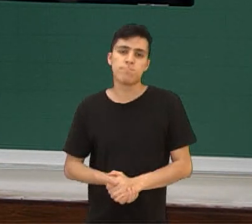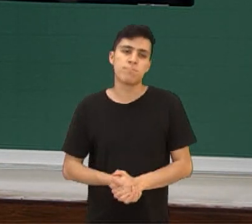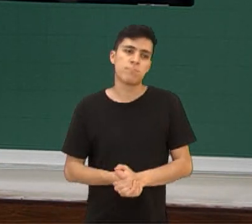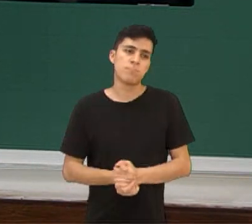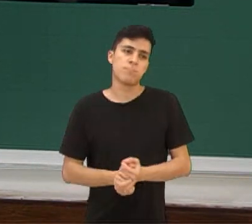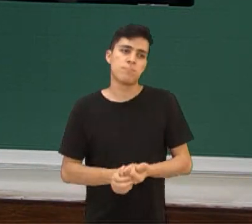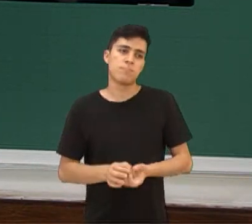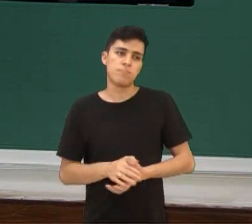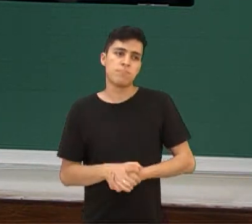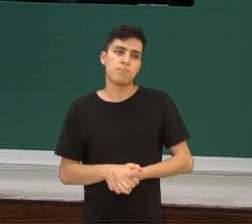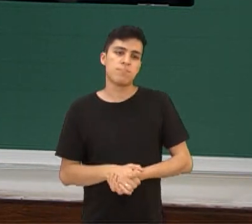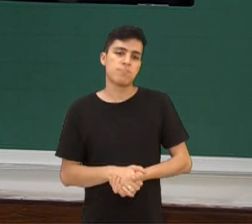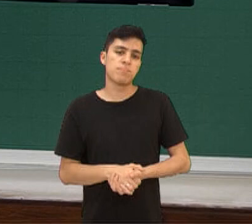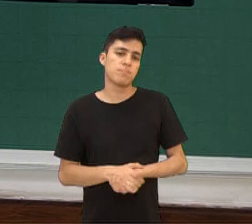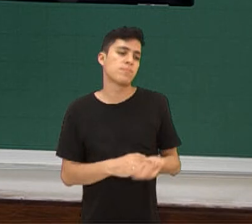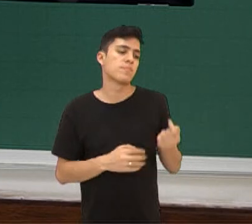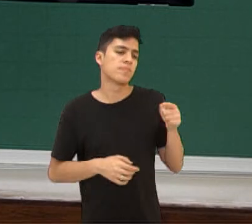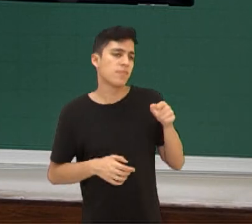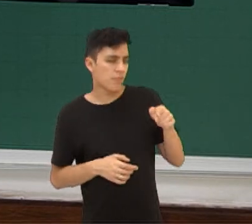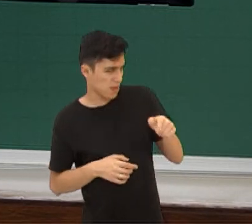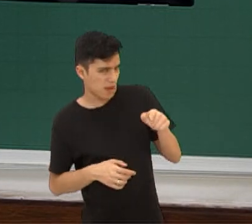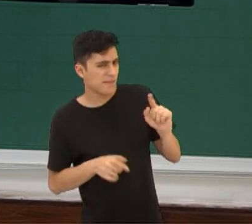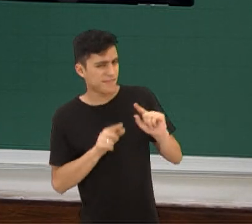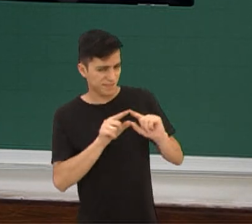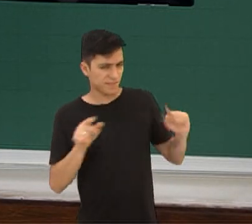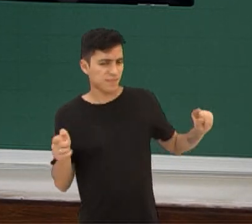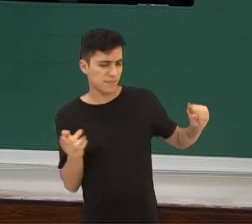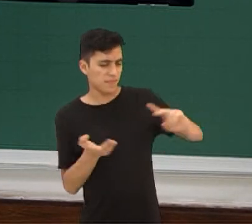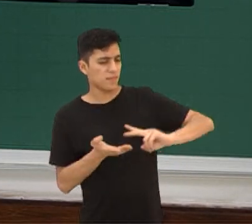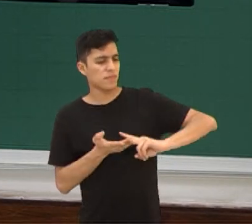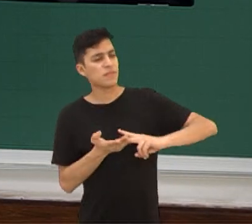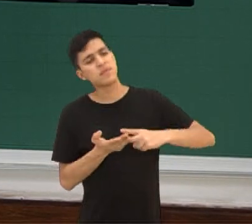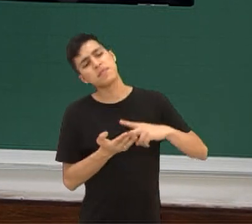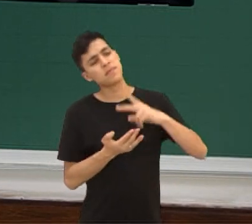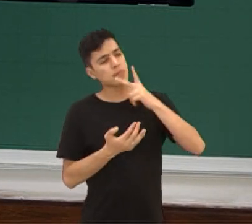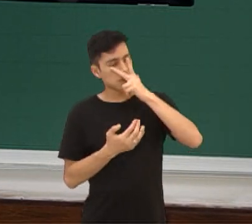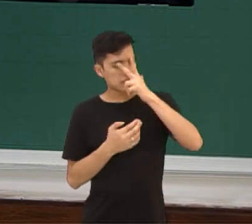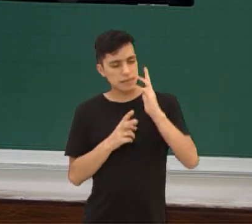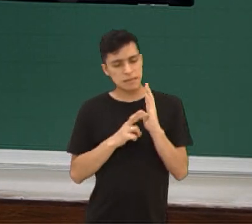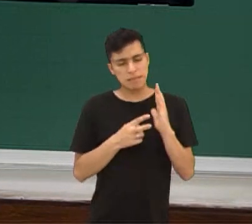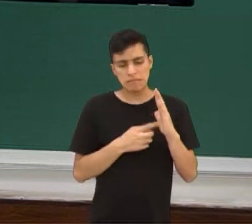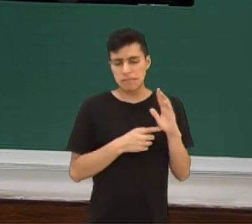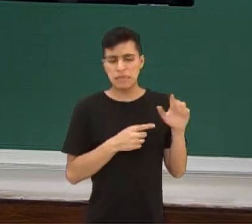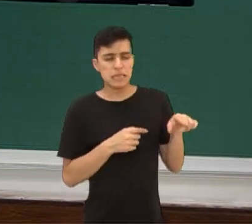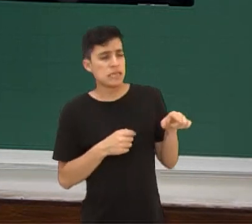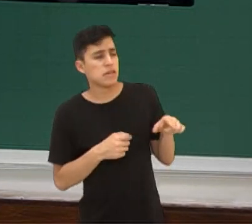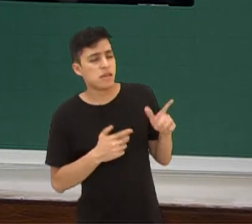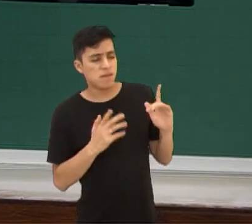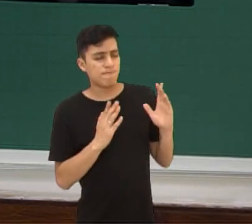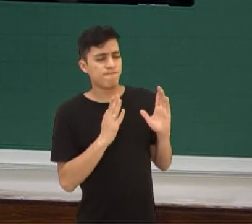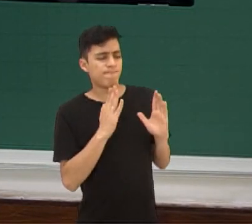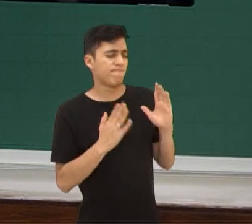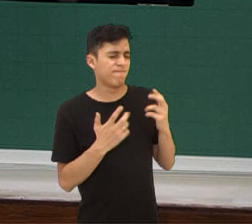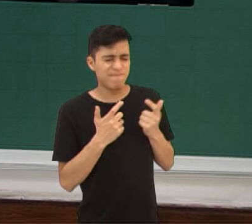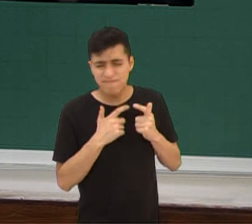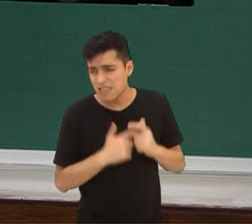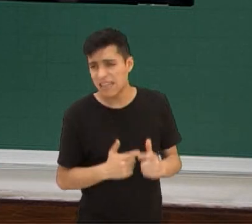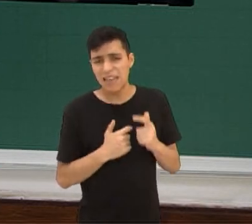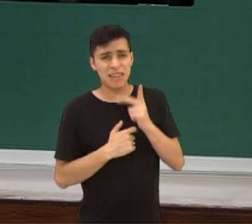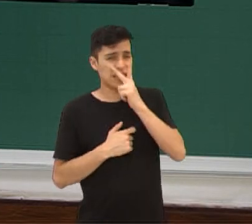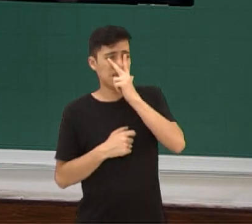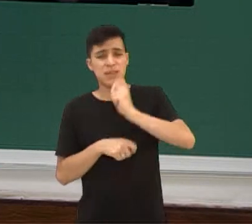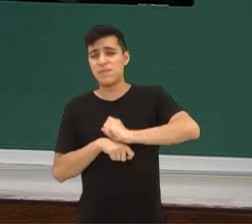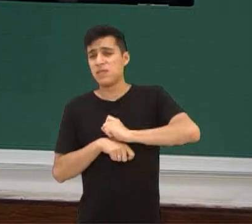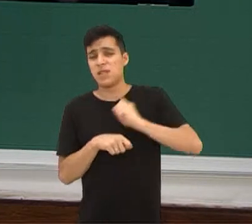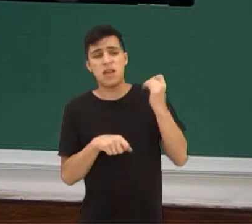está enfadada. Então, nesse momento, ela está insuportável, né? Ela se transformou numa pessoa insuportável.